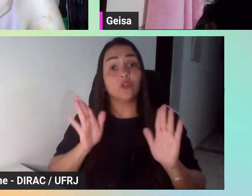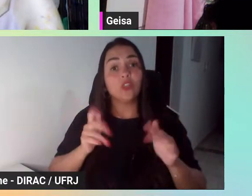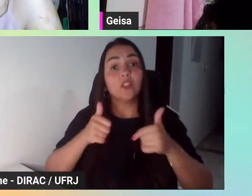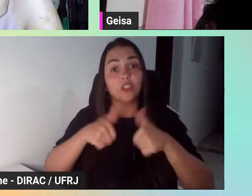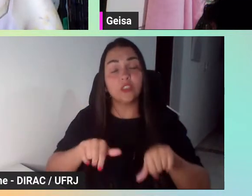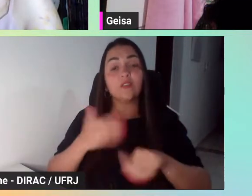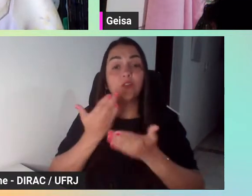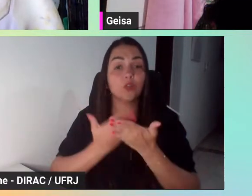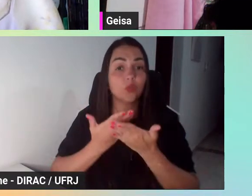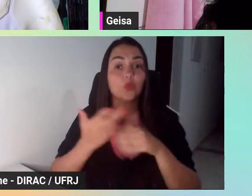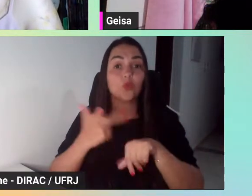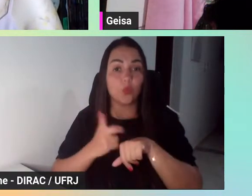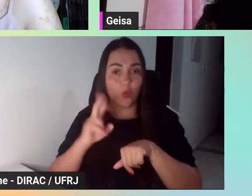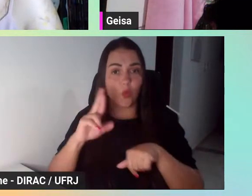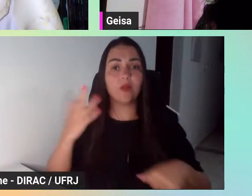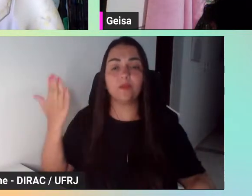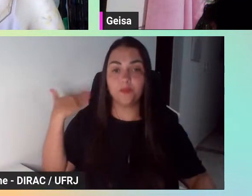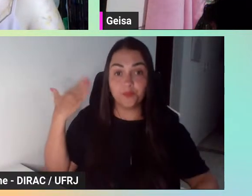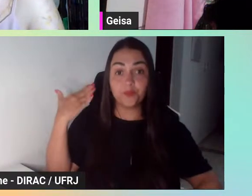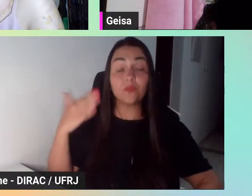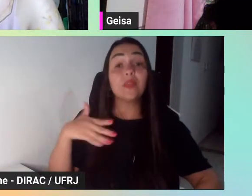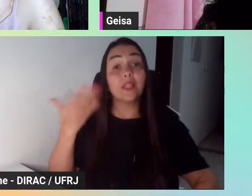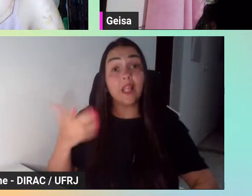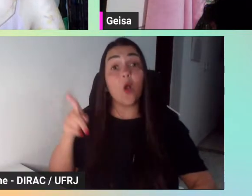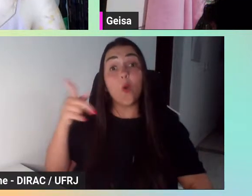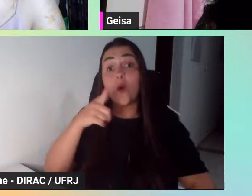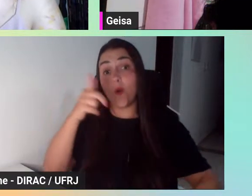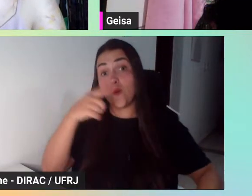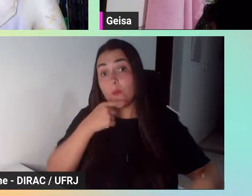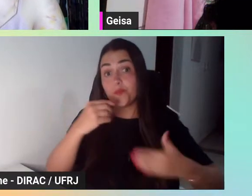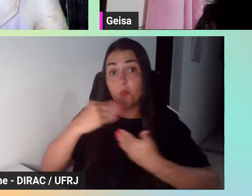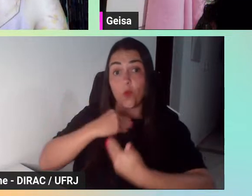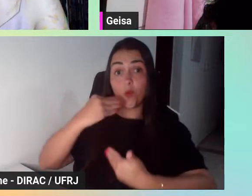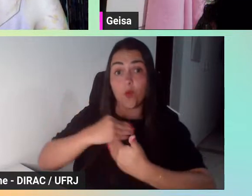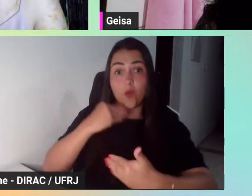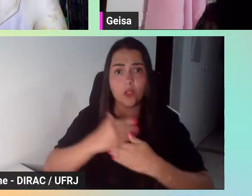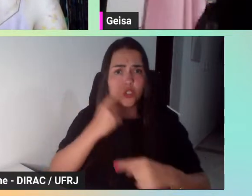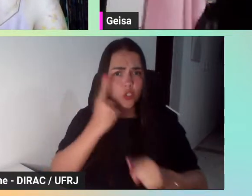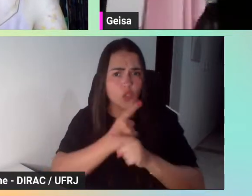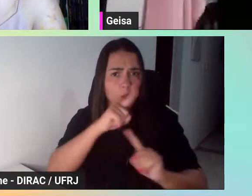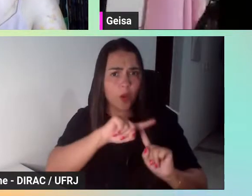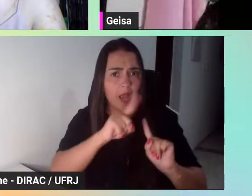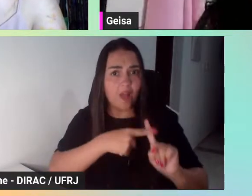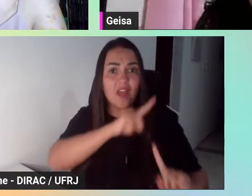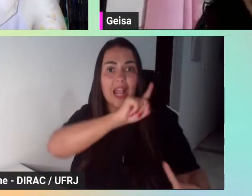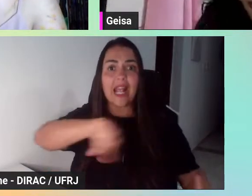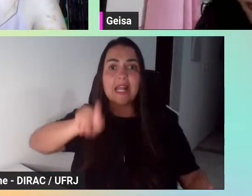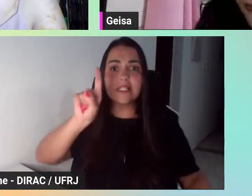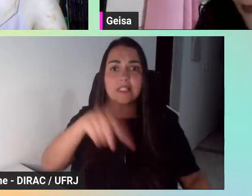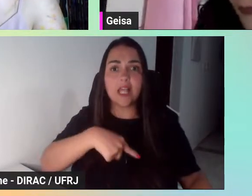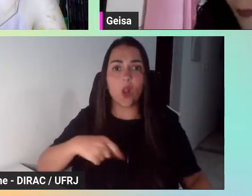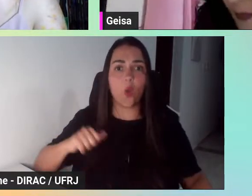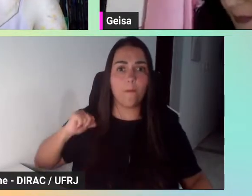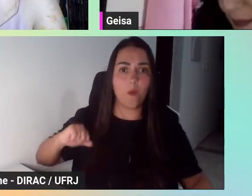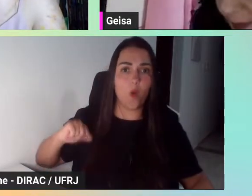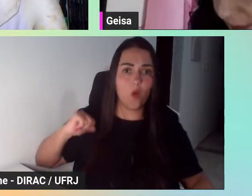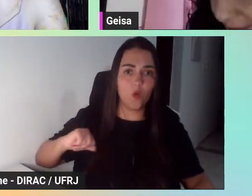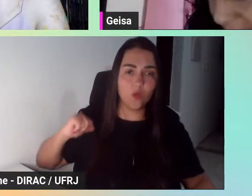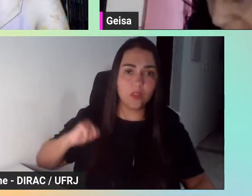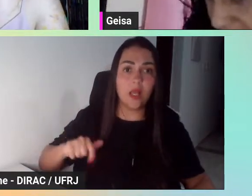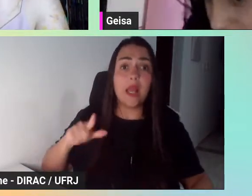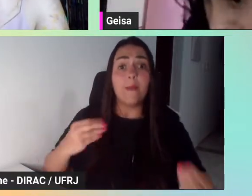época e o meu orientador cancelou a minha bolsa quando descobriu que eu estava grávida. Isso trouxe consequências para mim